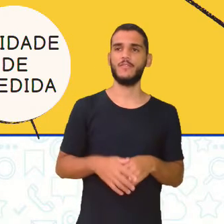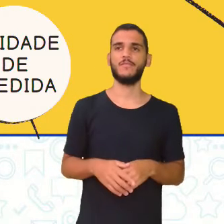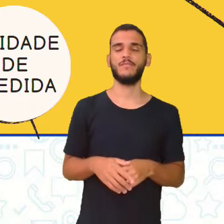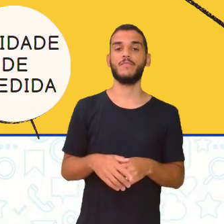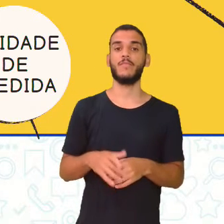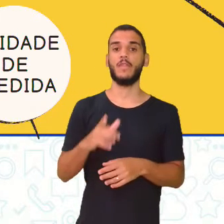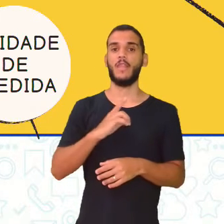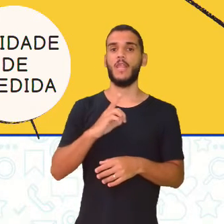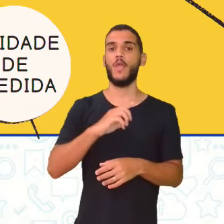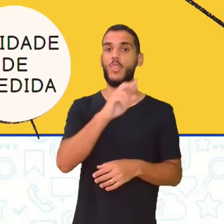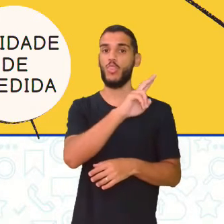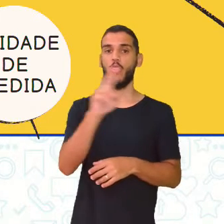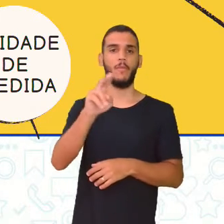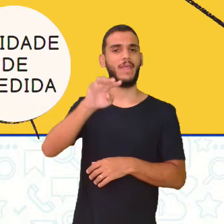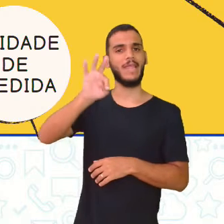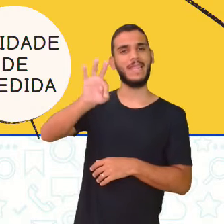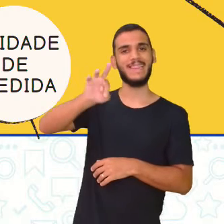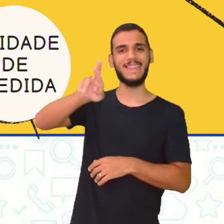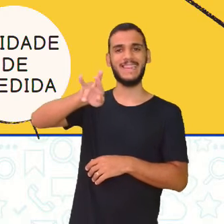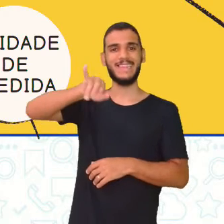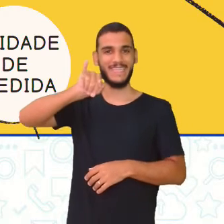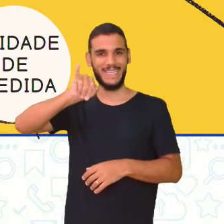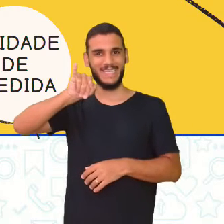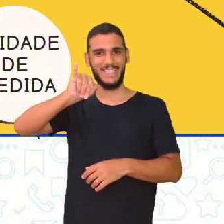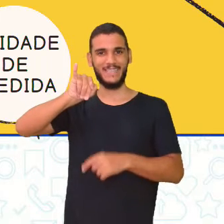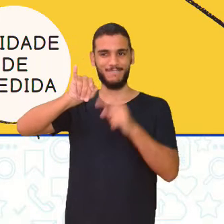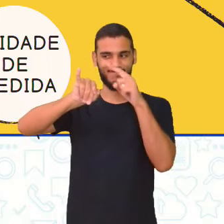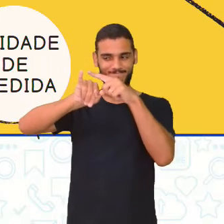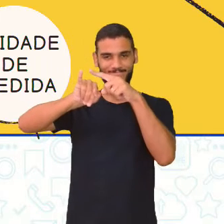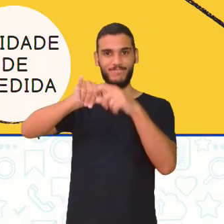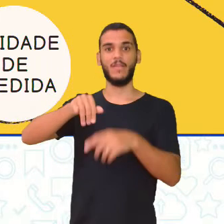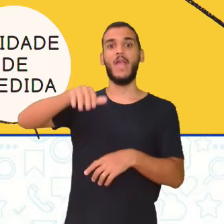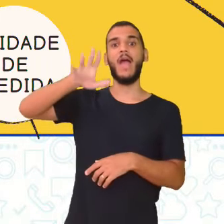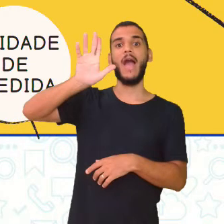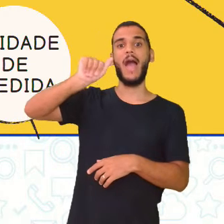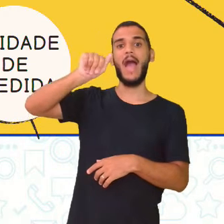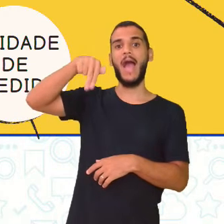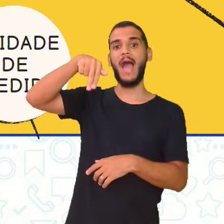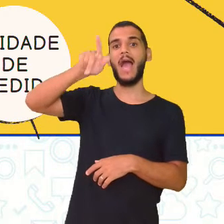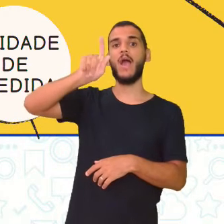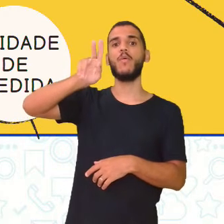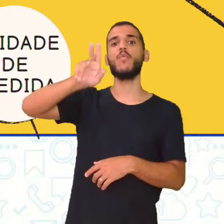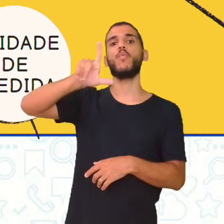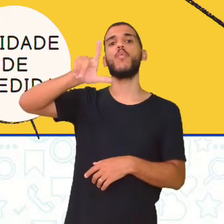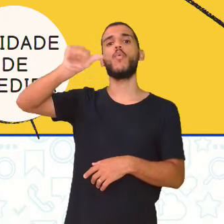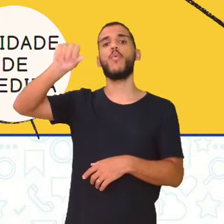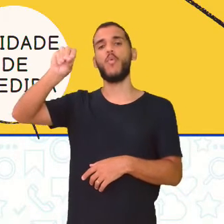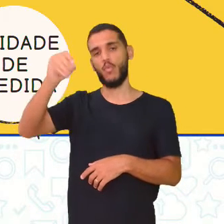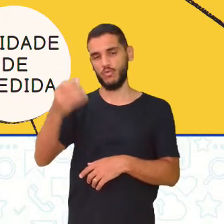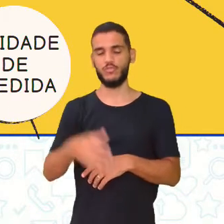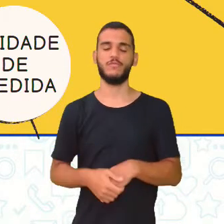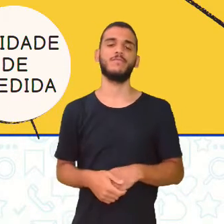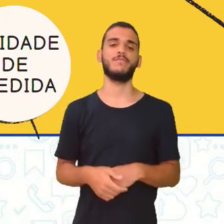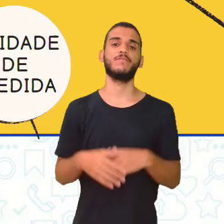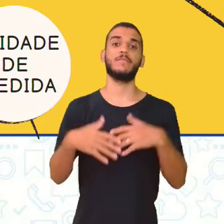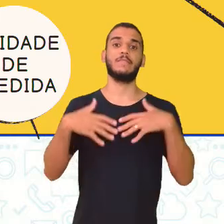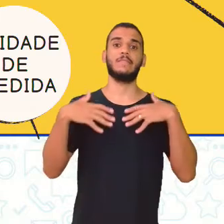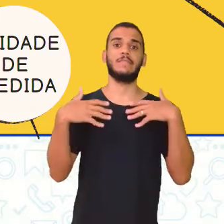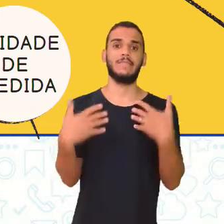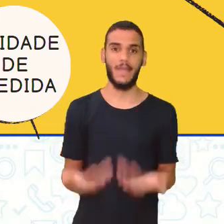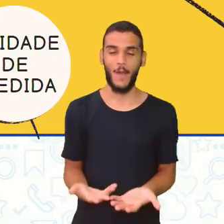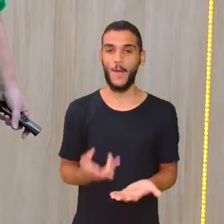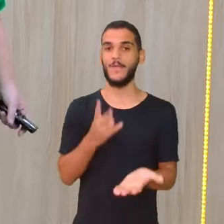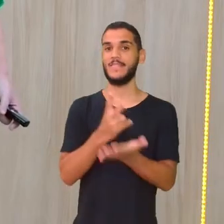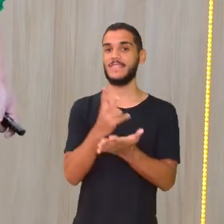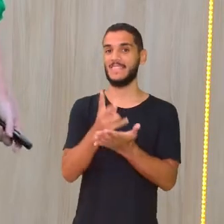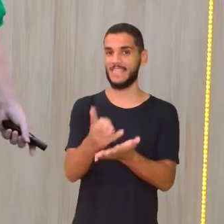Porque isso é o nome do polígono que tem 3. A gente sempre associa a tricampeão, né?